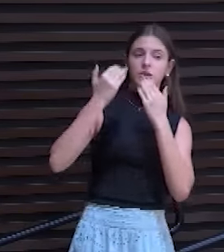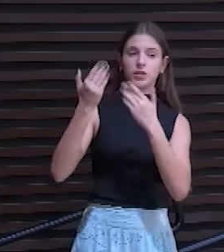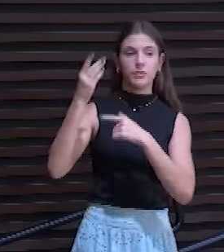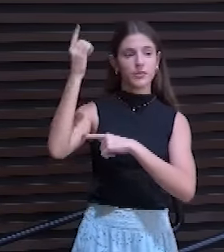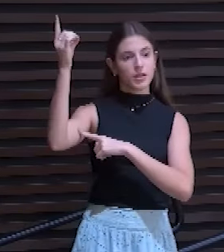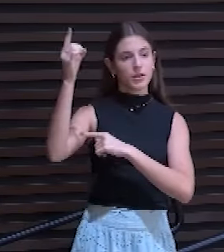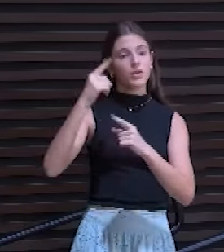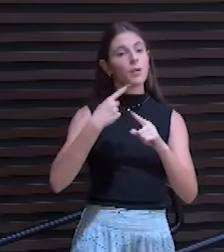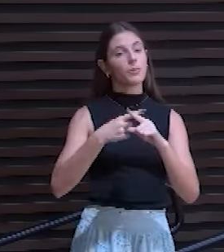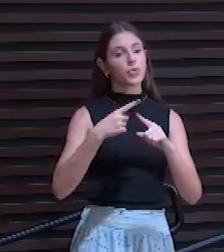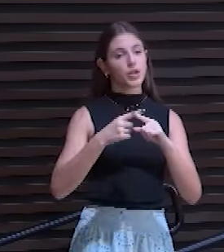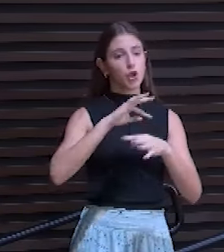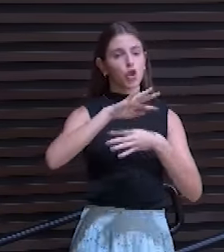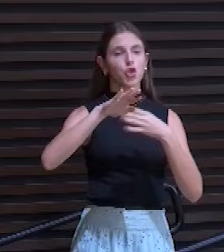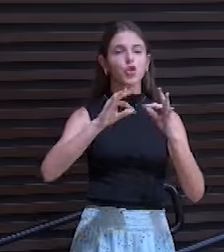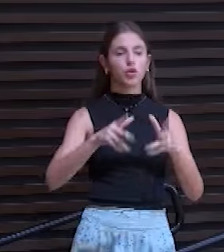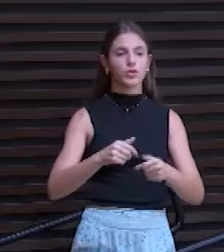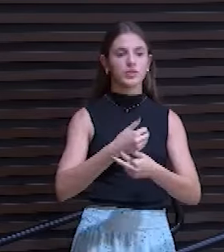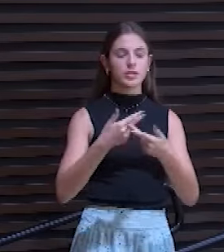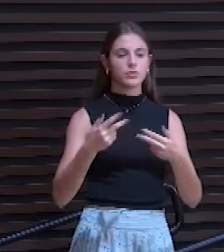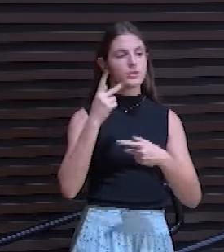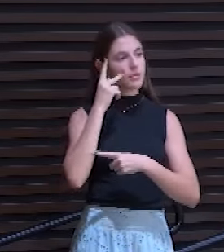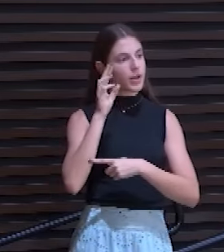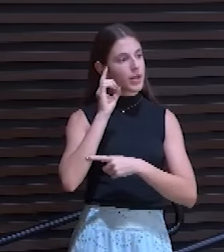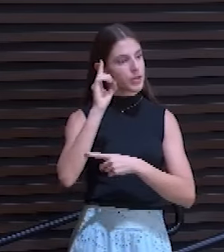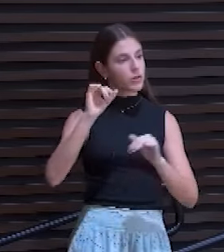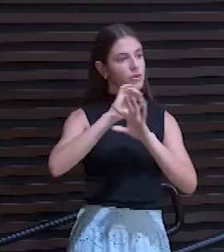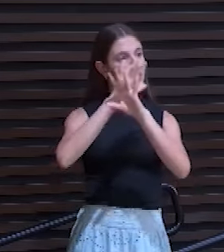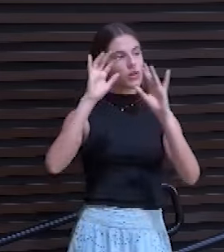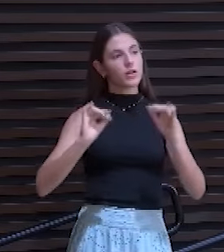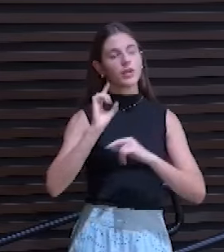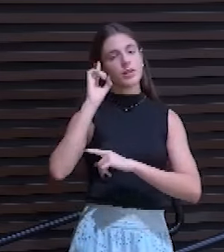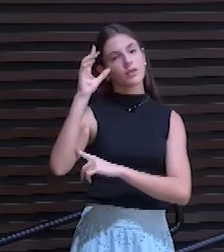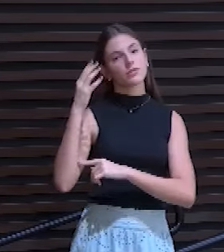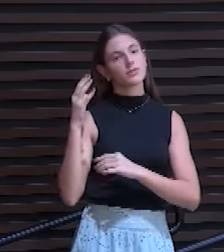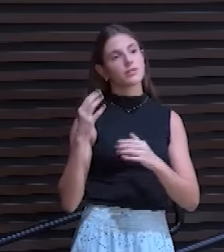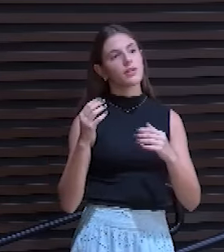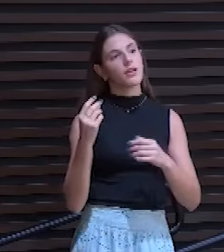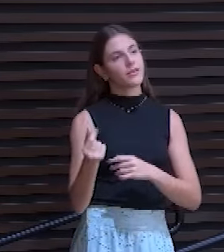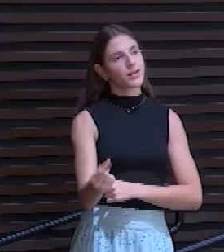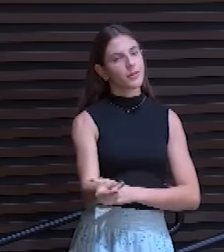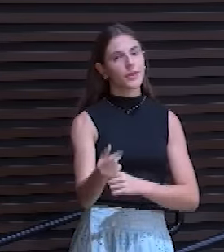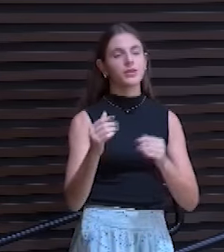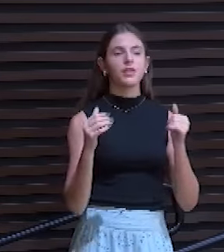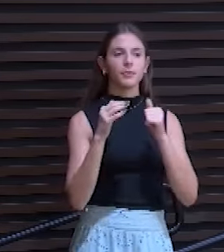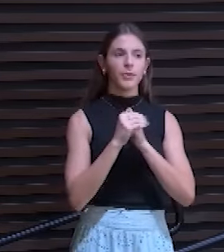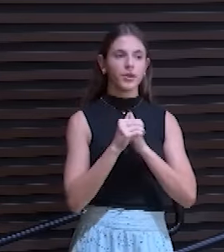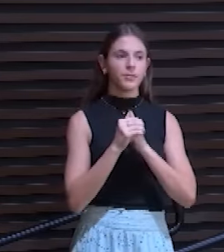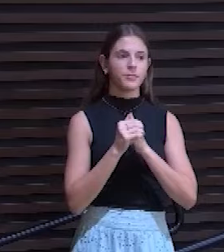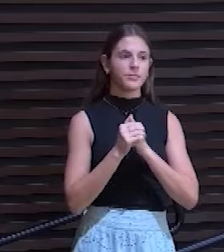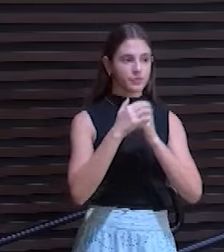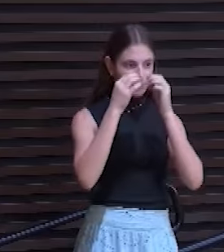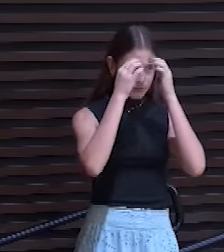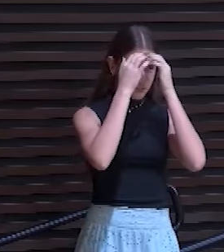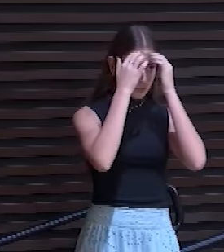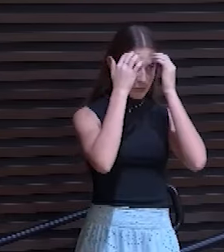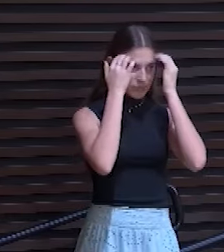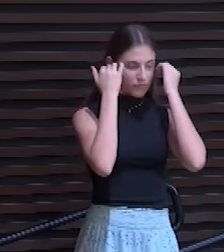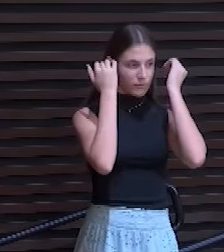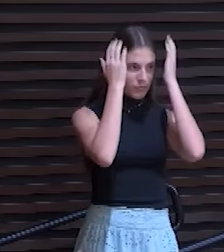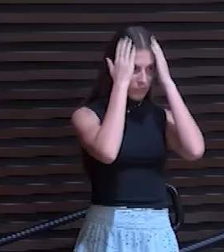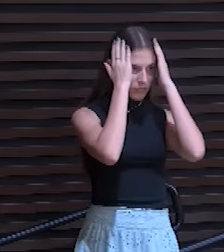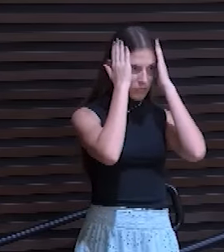ele e para ele são todas as coisas. Glória, pois, a ele eternamente, amém. Ou nós cremos nisso, ou a gente vai ficar aí, achando que o